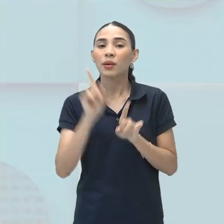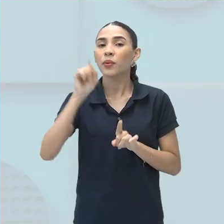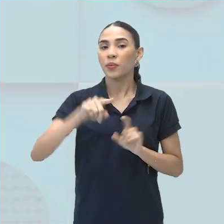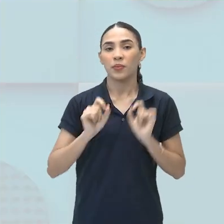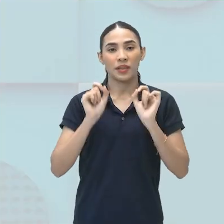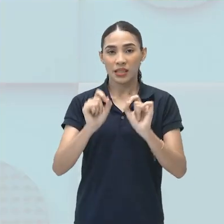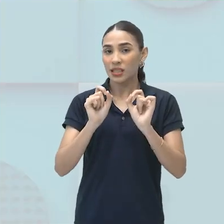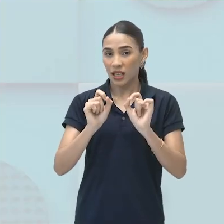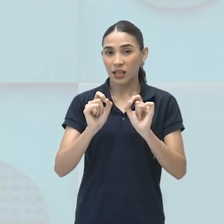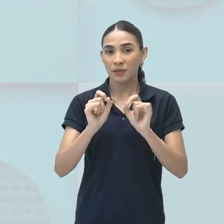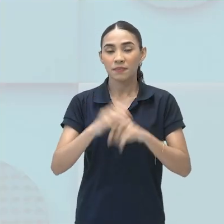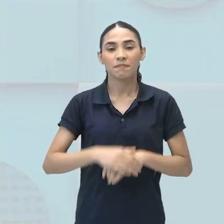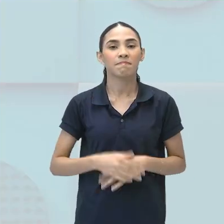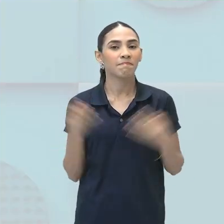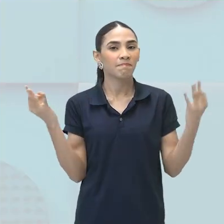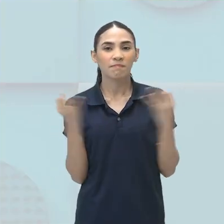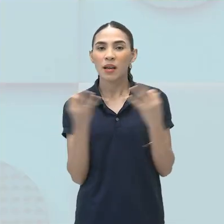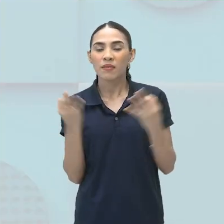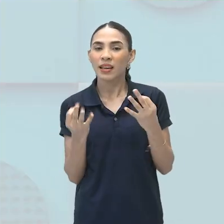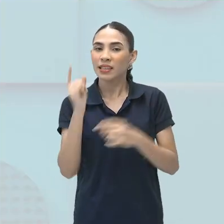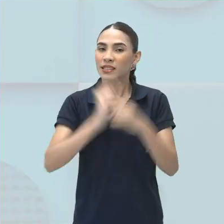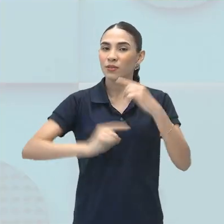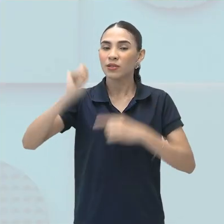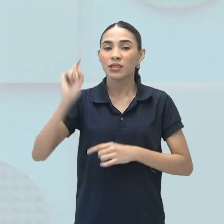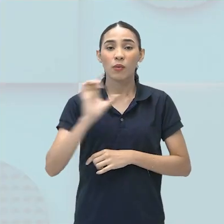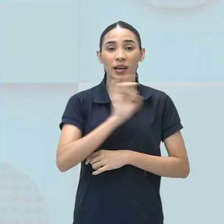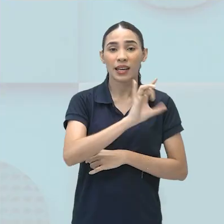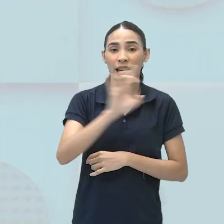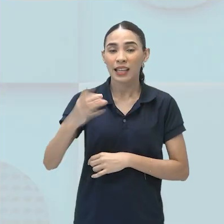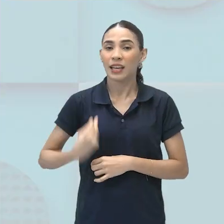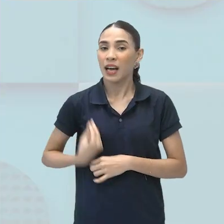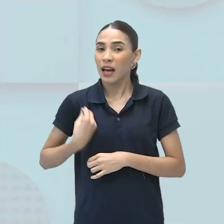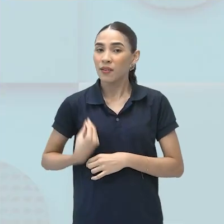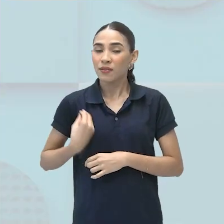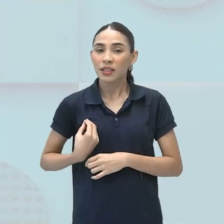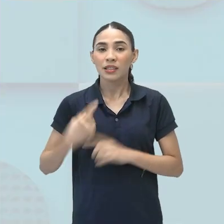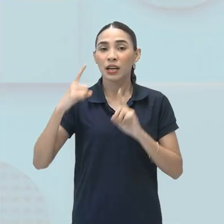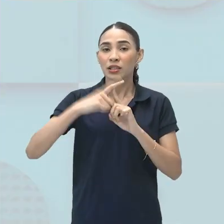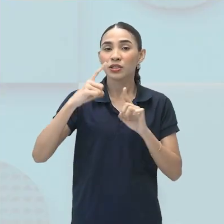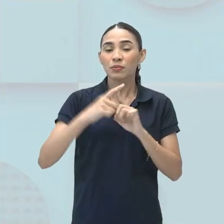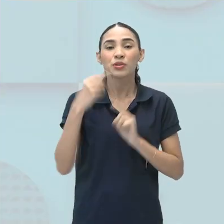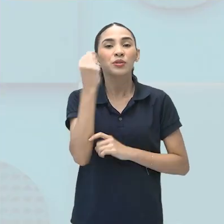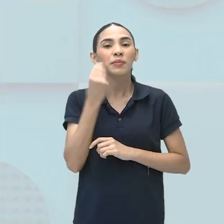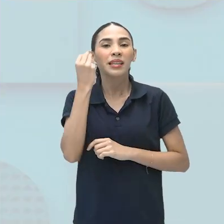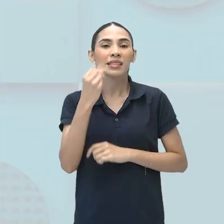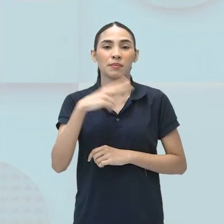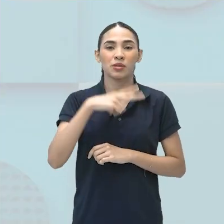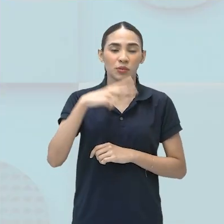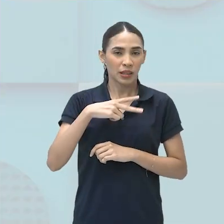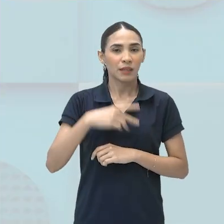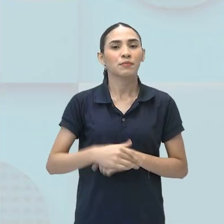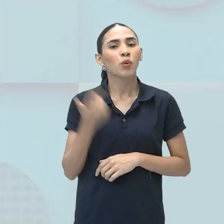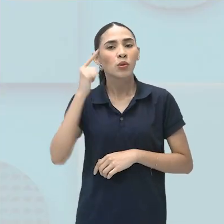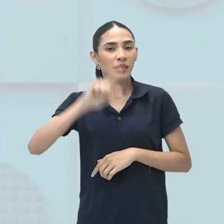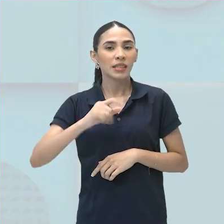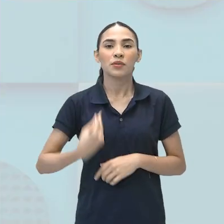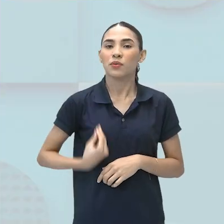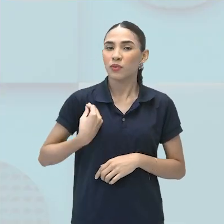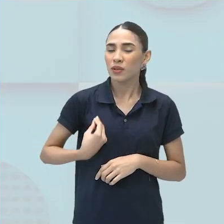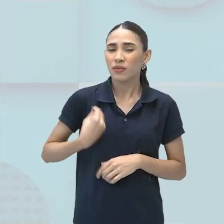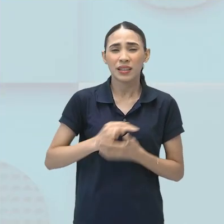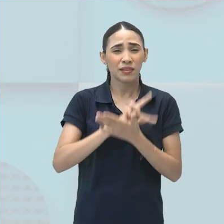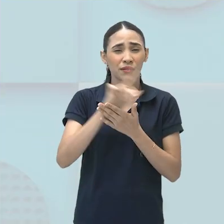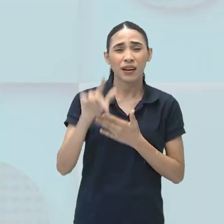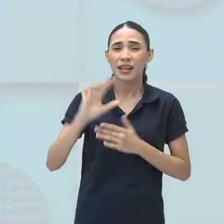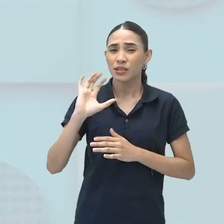verdade, extraordinárias, cada uma a seu modo. Foram capazes de sobreviver em condições